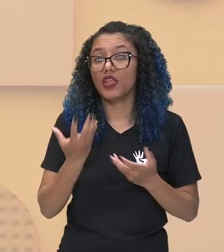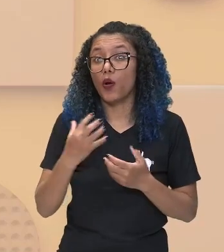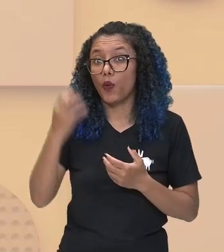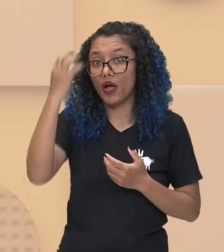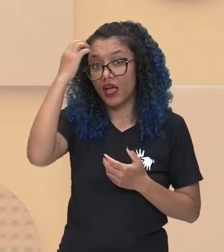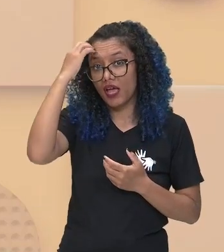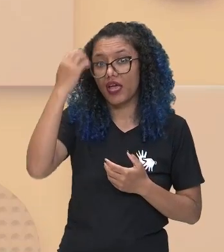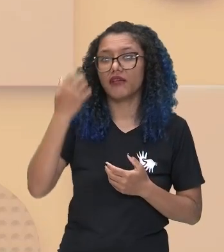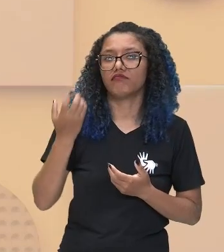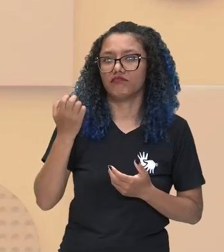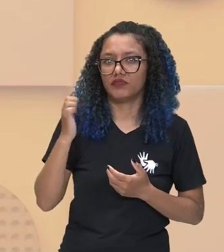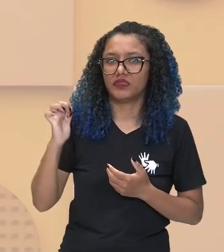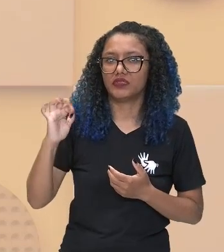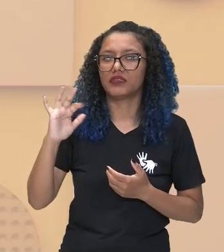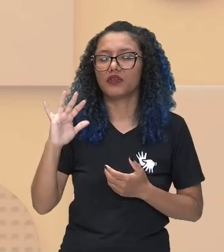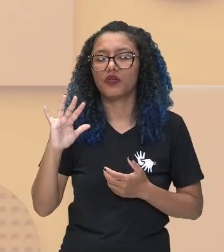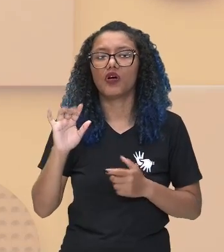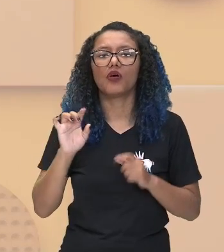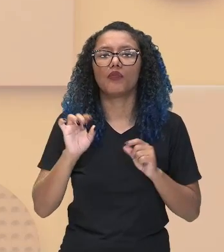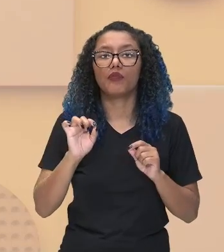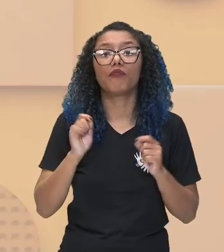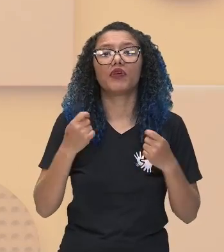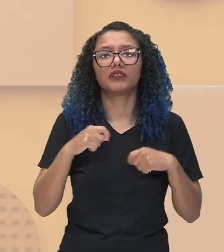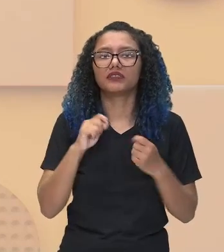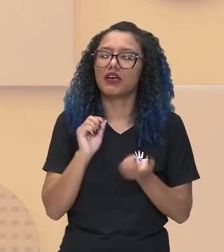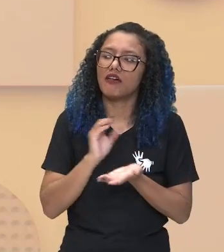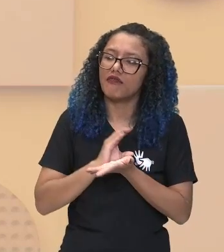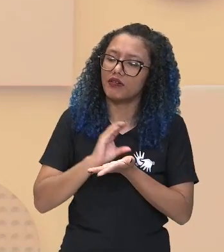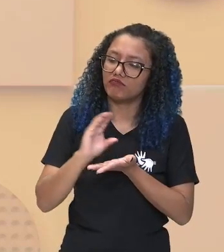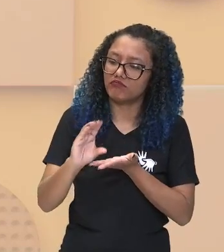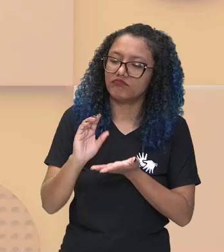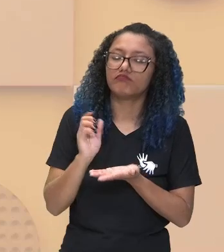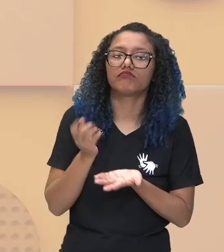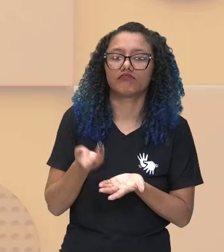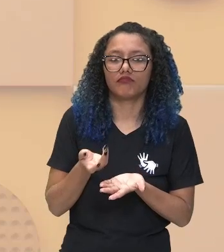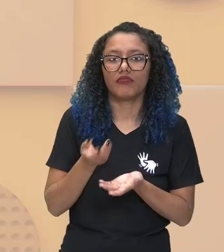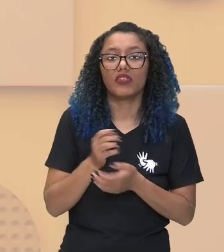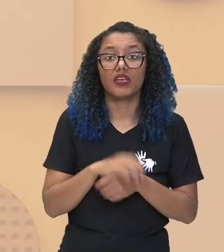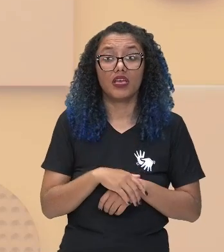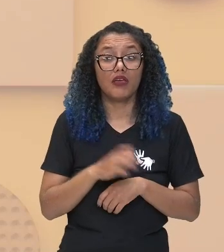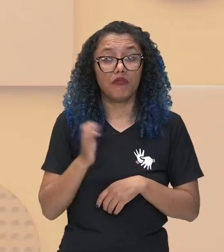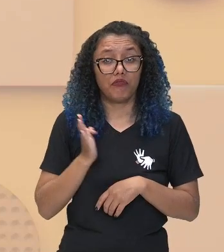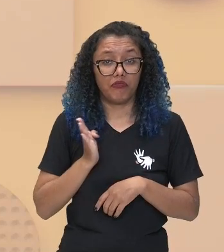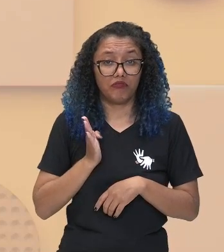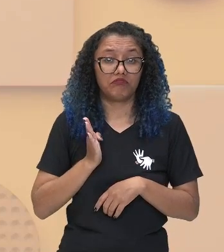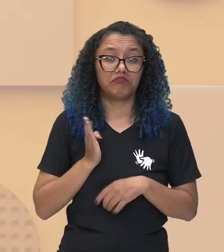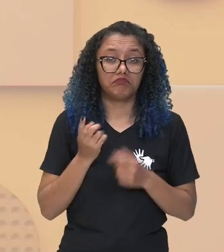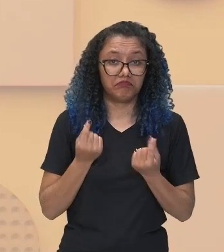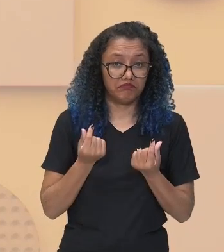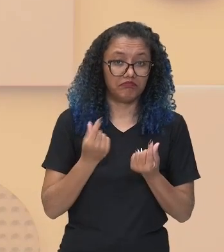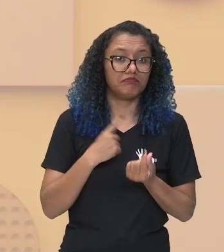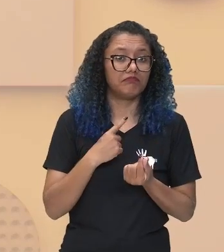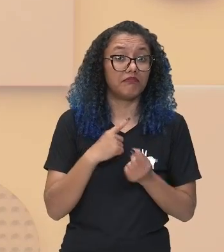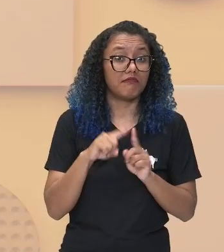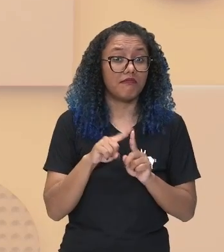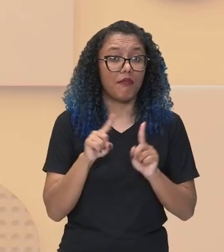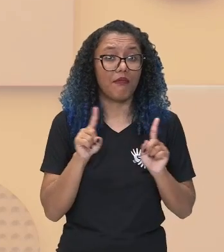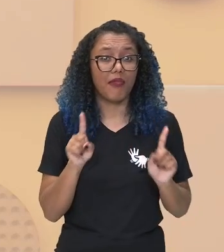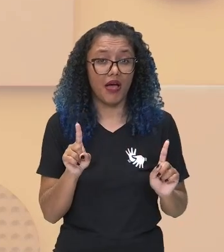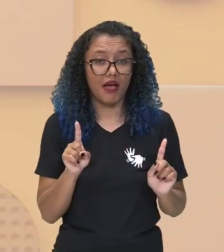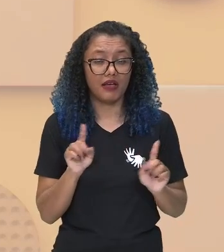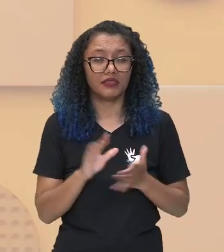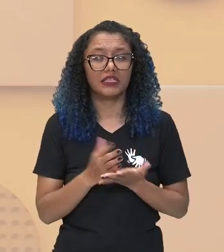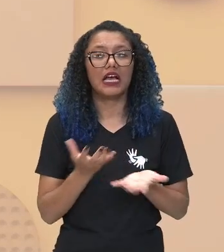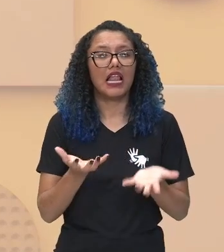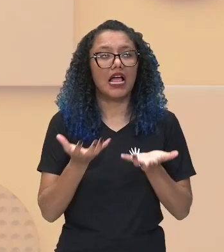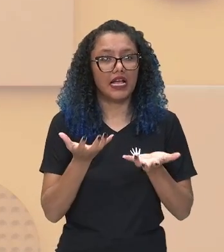ali, precisava ter esse investimento. E a burguesia possuía o dinheiro para financiar. Porém, é claro que ela vai